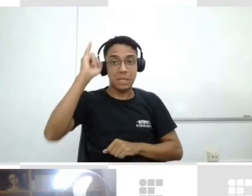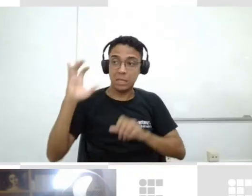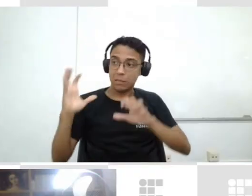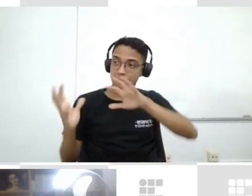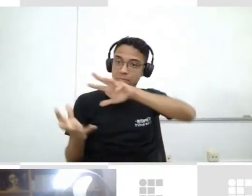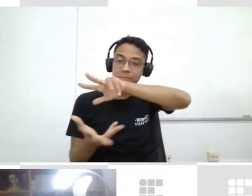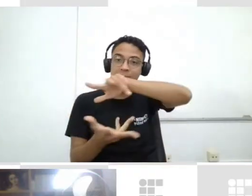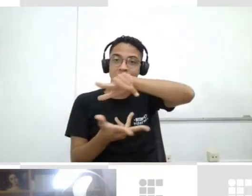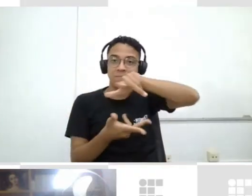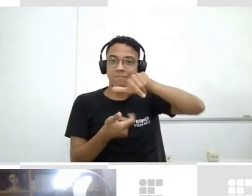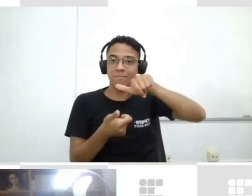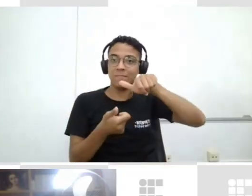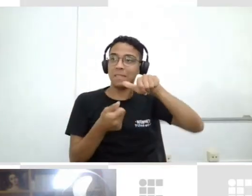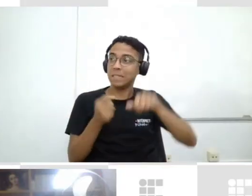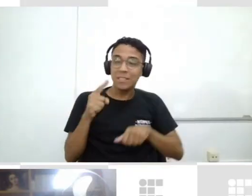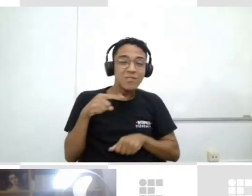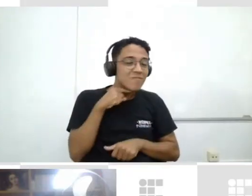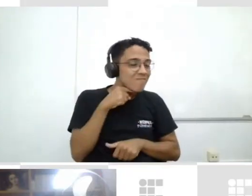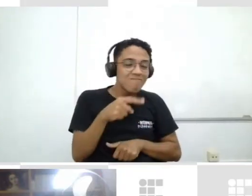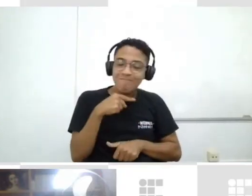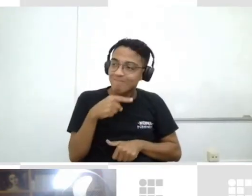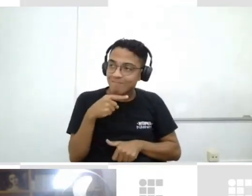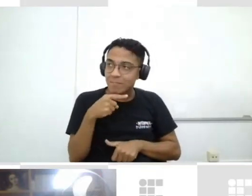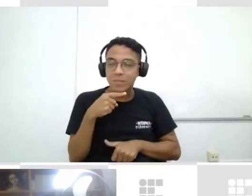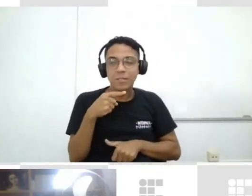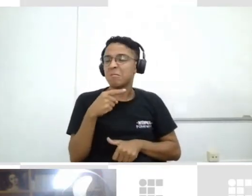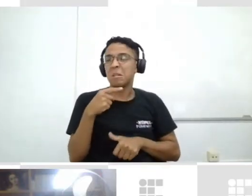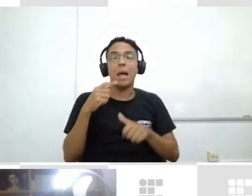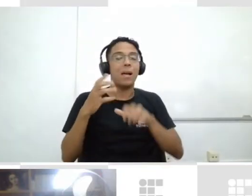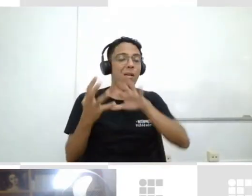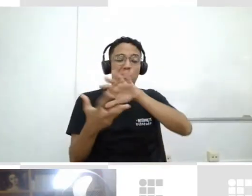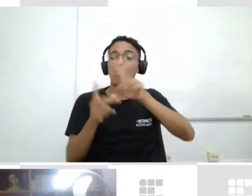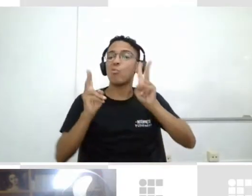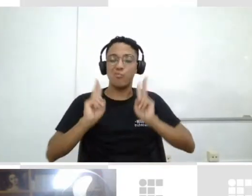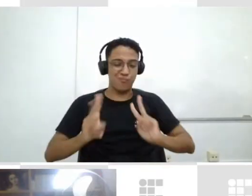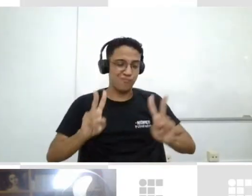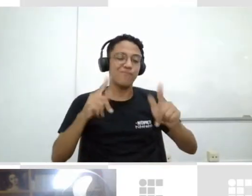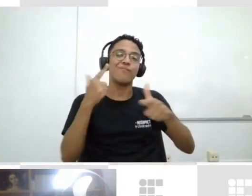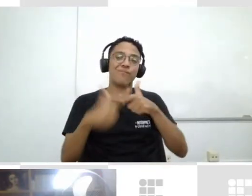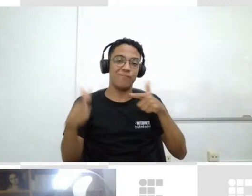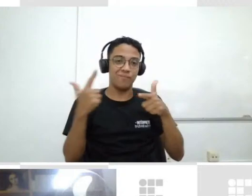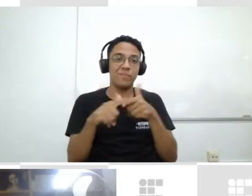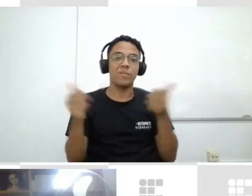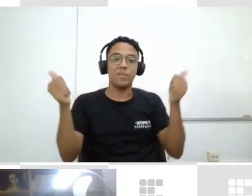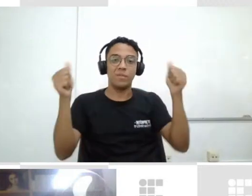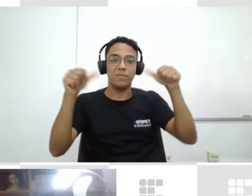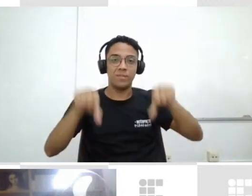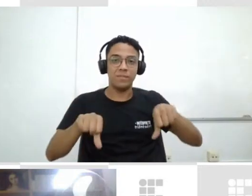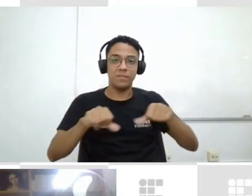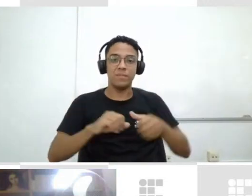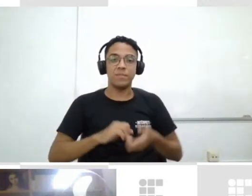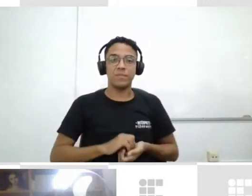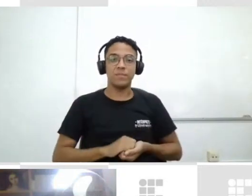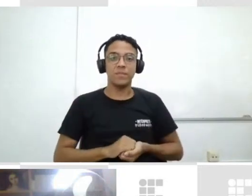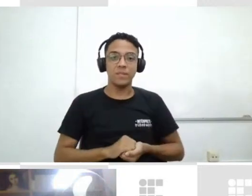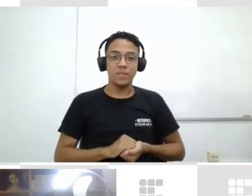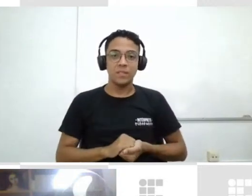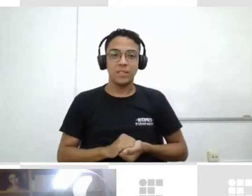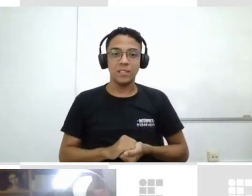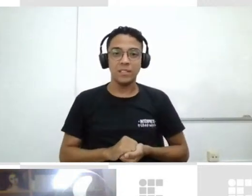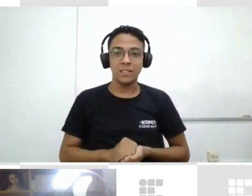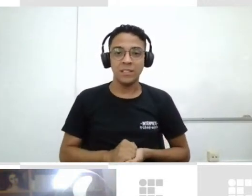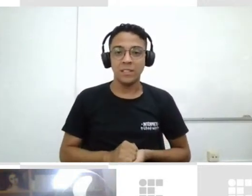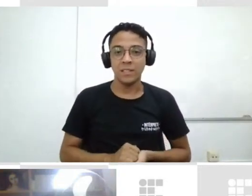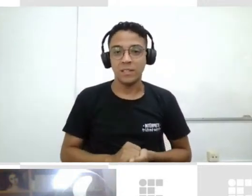são globais, eles não são nacionais, eles são globais. E, portanto, nós temos que ter uma governança global. Por último, nós temos que pensar o seguinte, a guerra é um